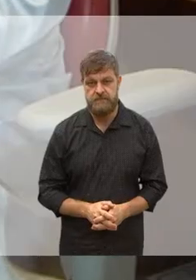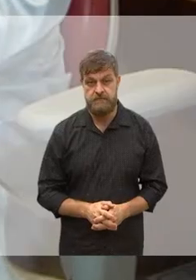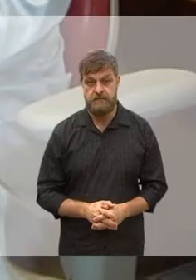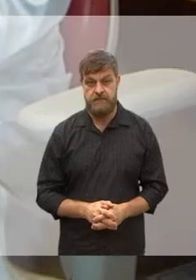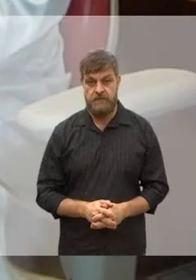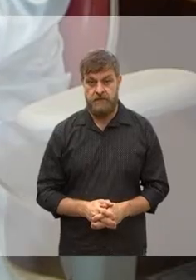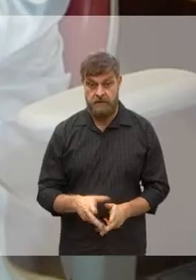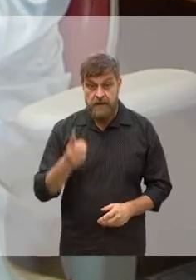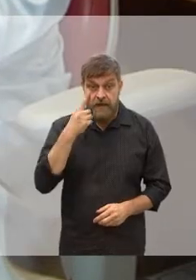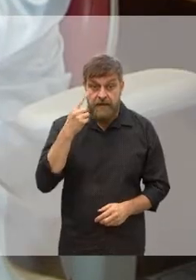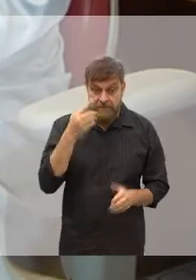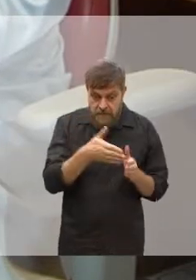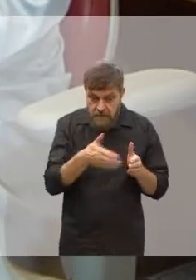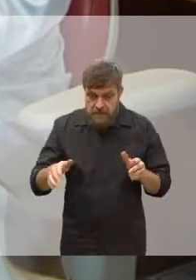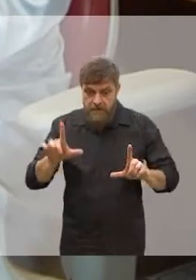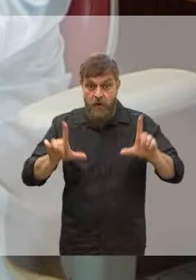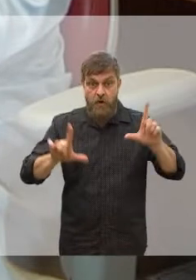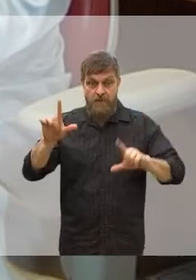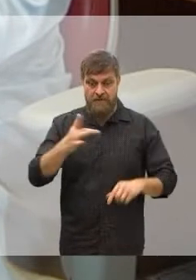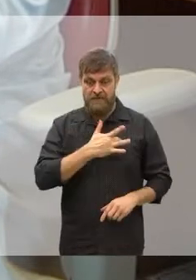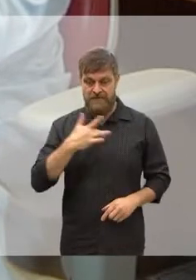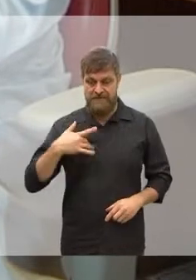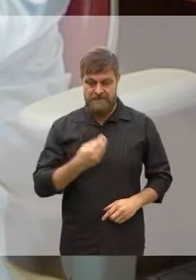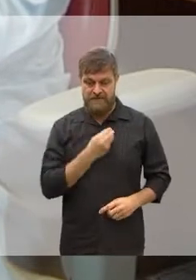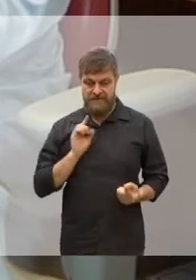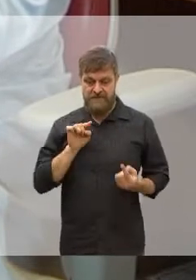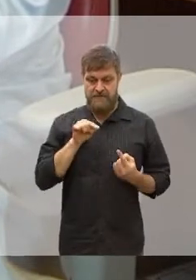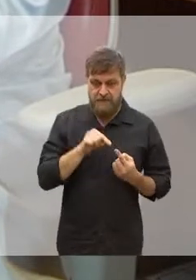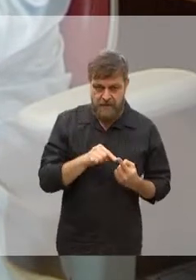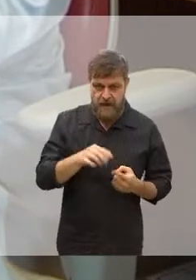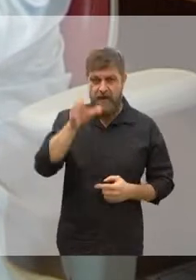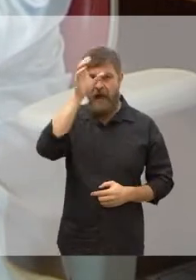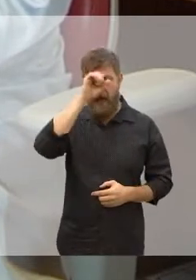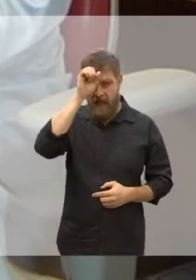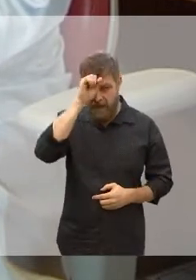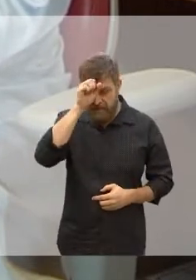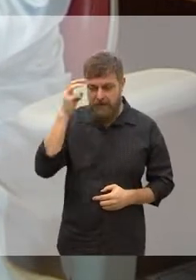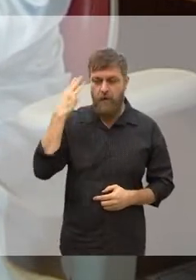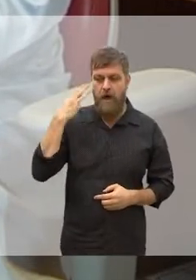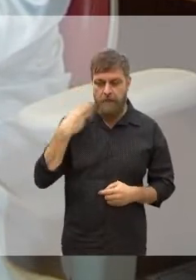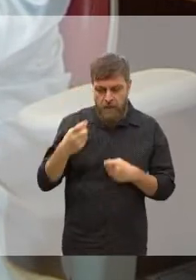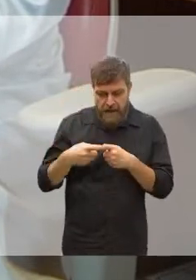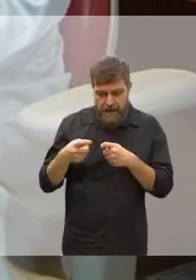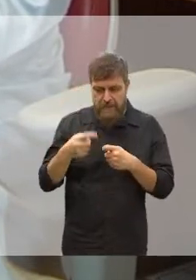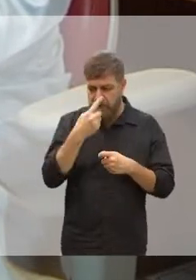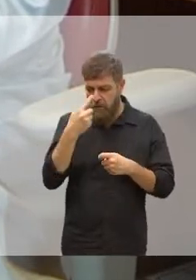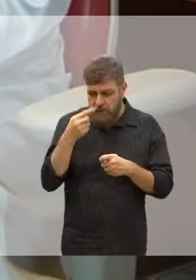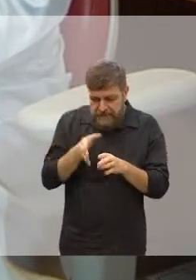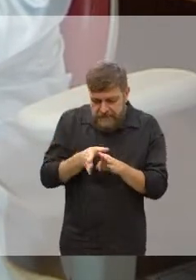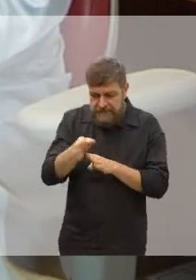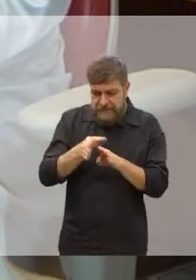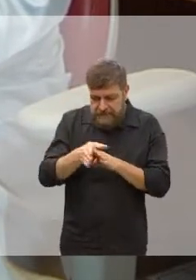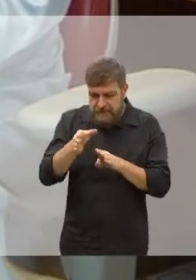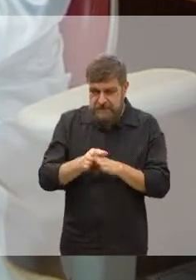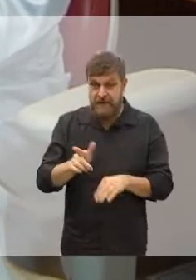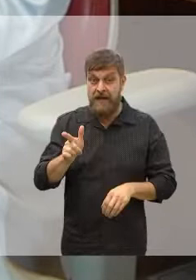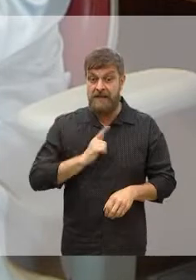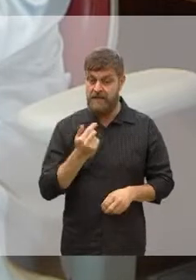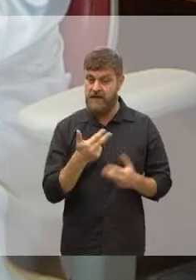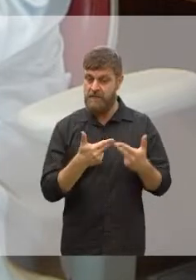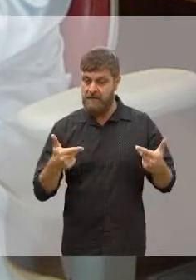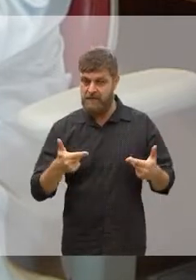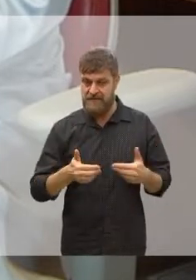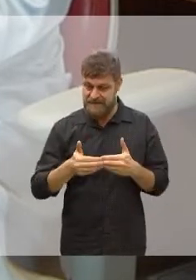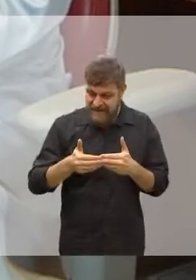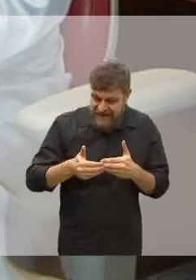Bom, e você está acompanhando aí o programa Saúde é Vida de hoje, já aprendeu bastante com a doutora Mônica Signorelli, mas tem algo que nós queremos começar